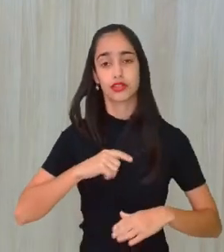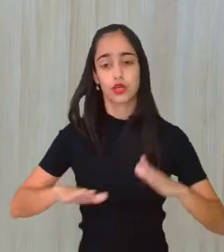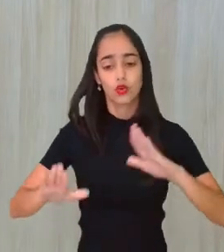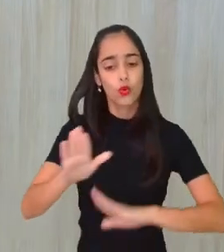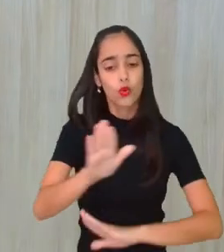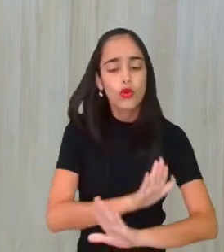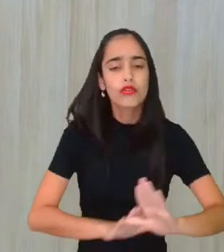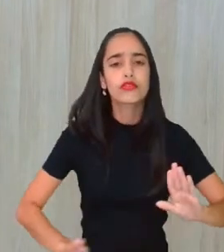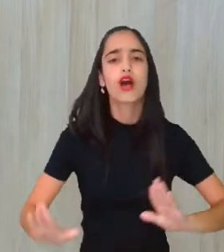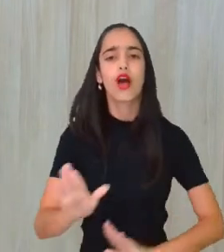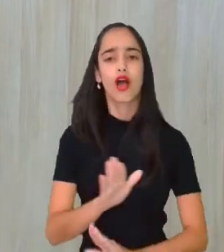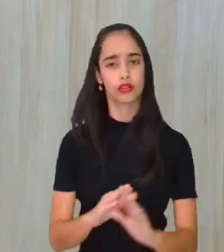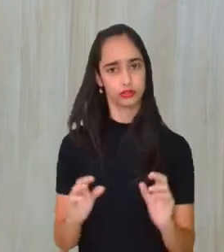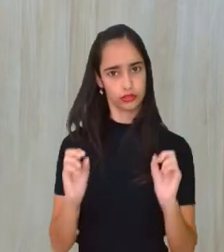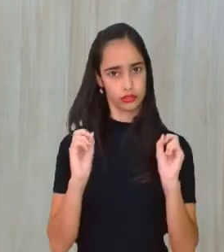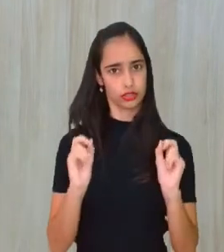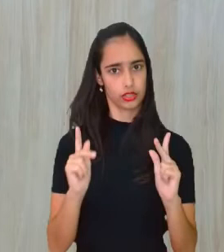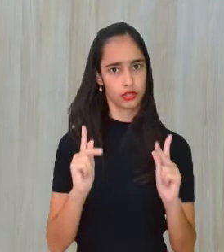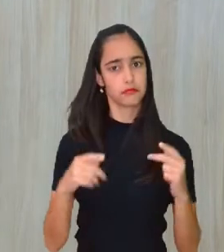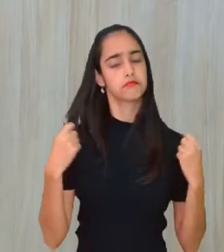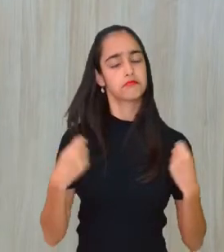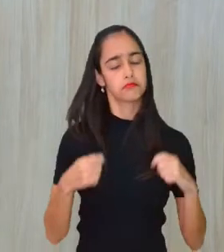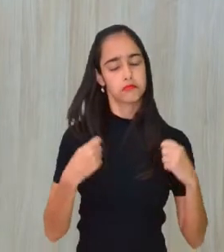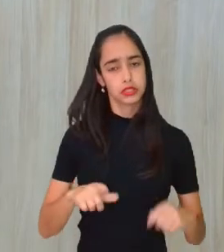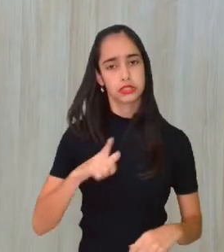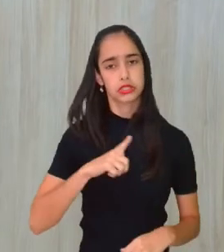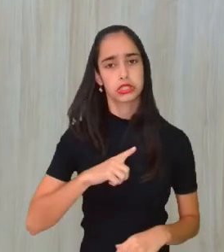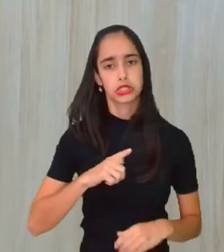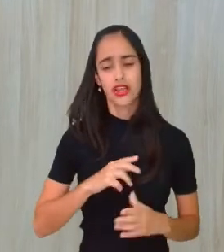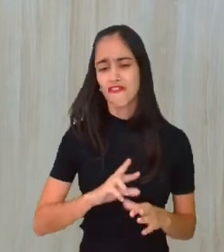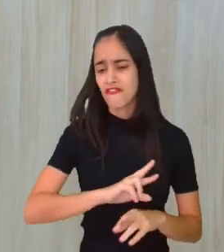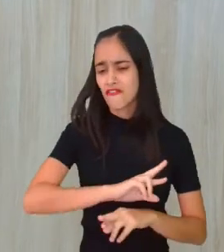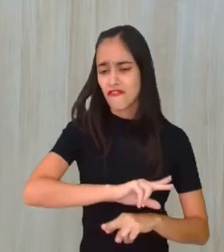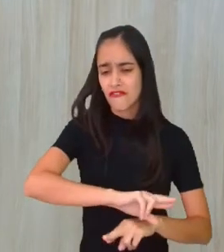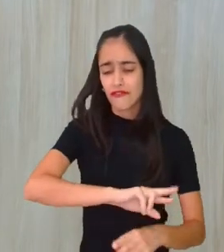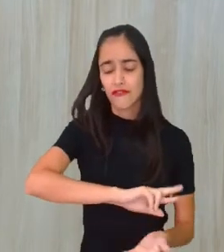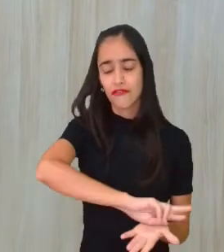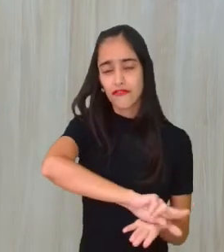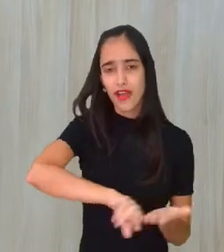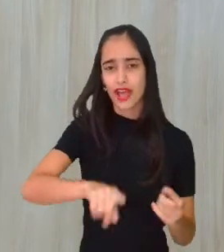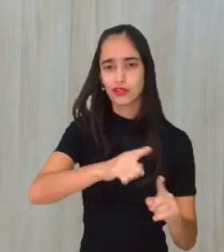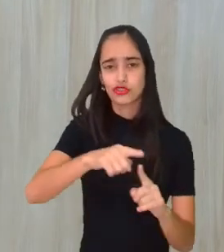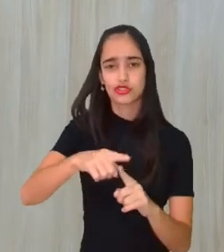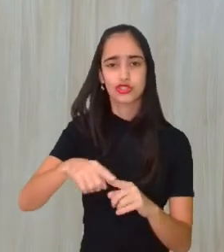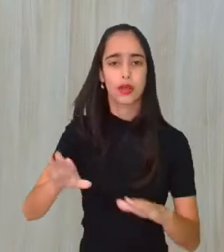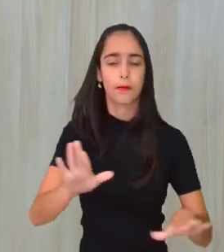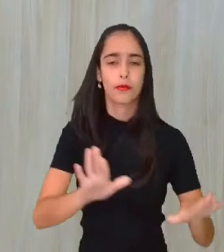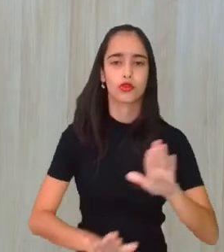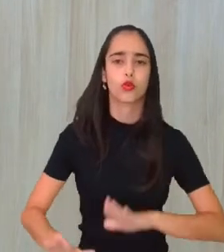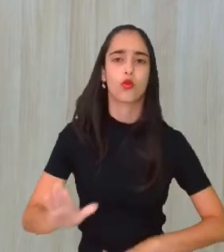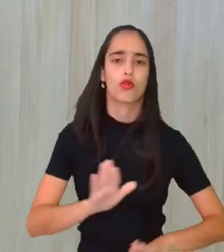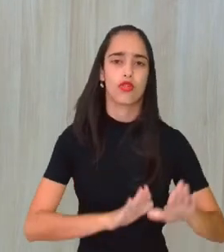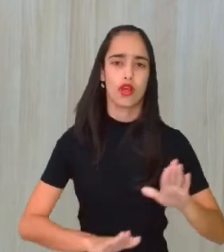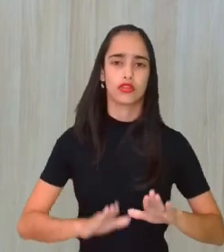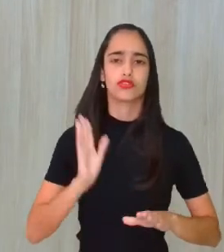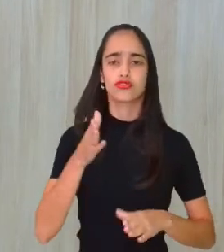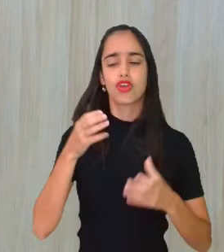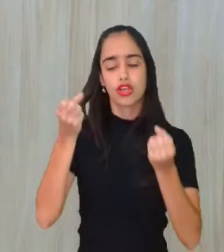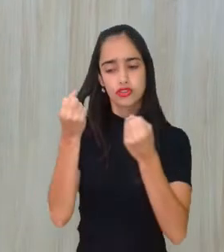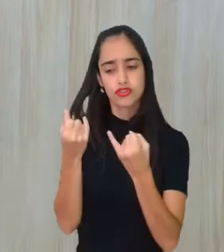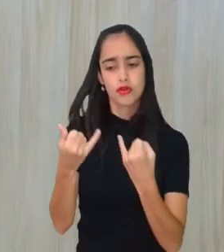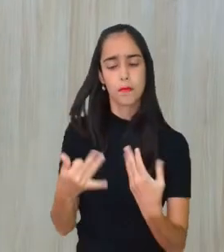isolantes, condutores de energia, condutores de eletricidade, isolantes elétricos. Então, vamos ver aqueles que conduzem bem a eletricidade.